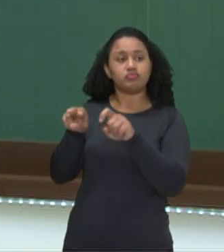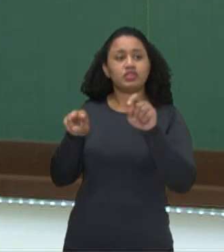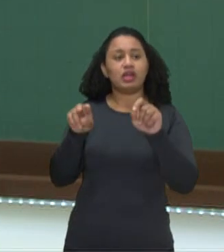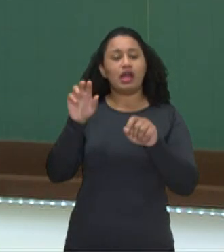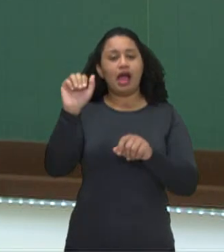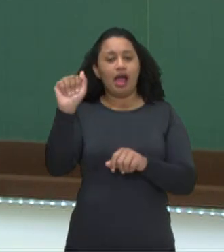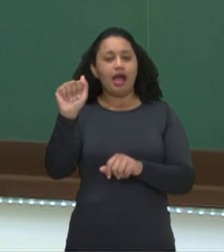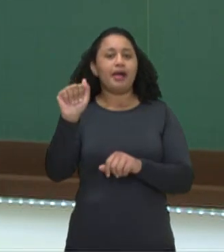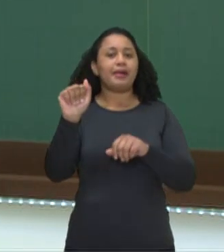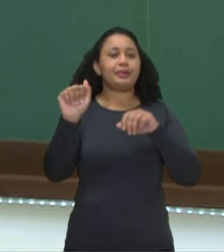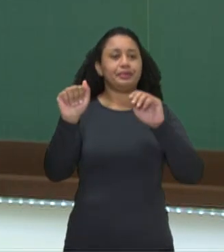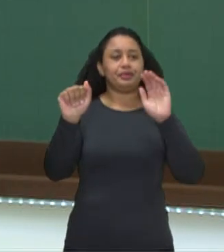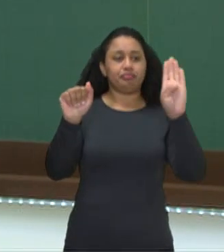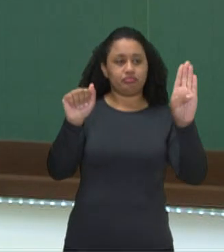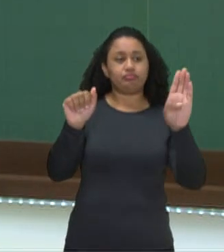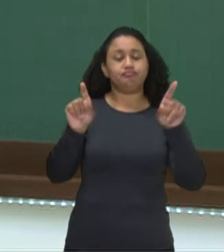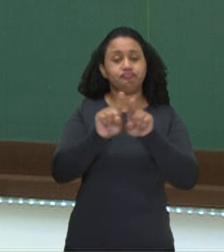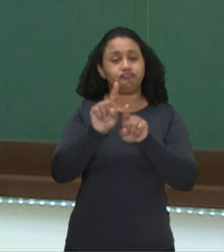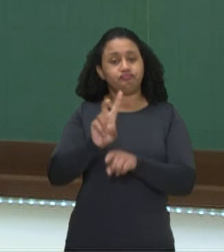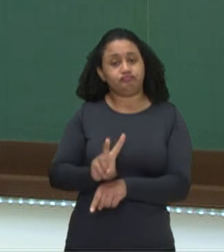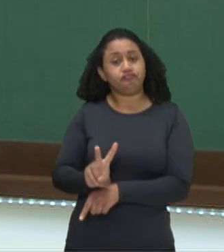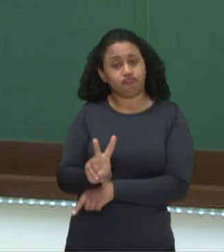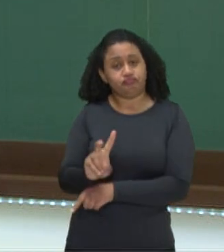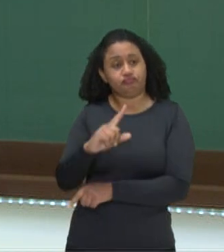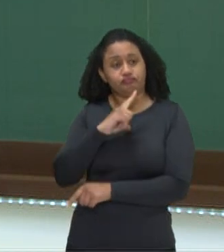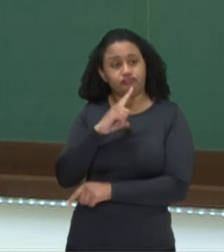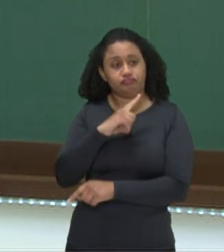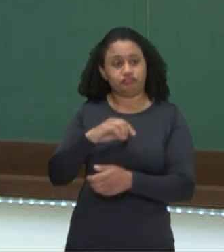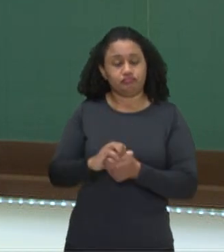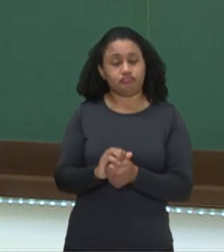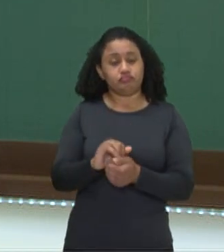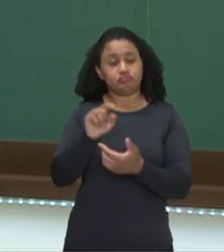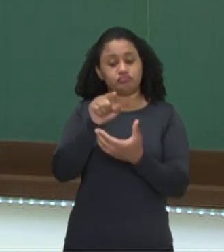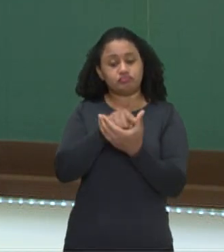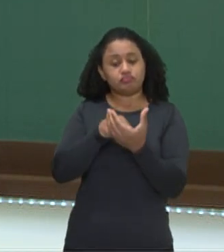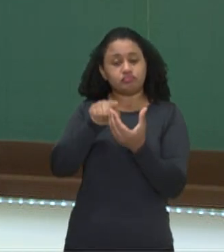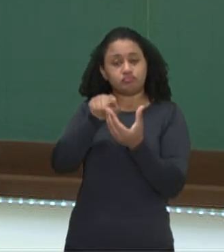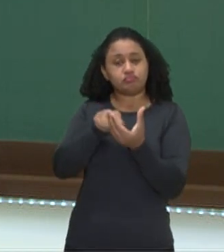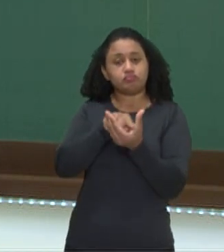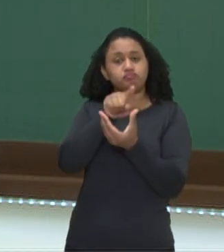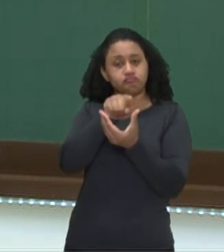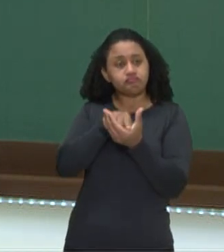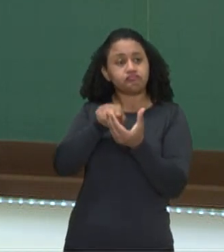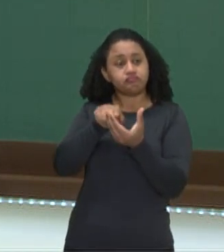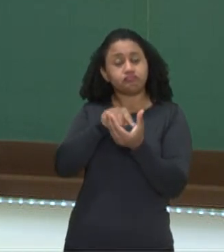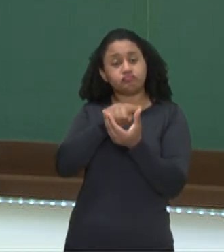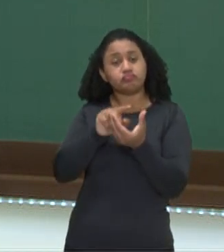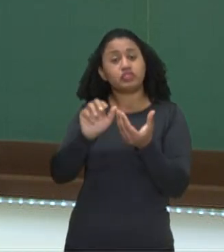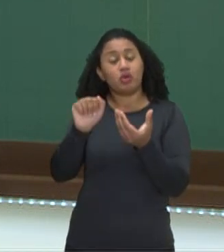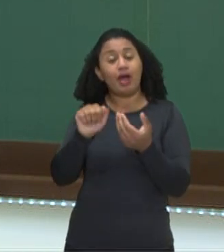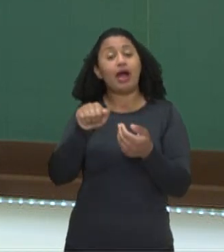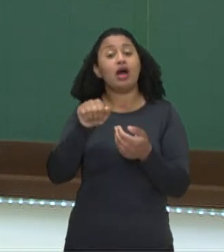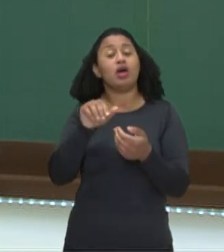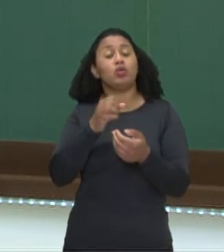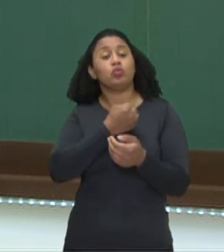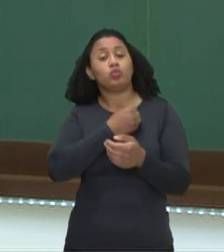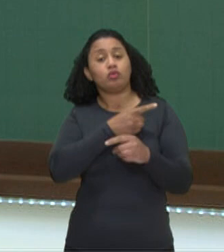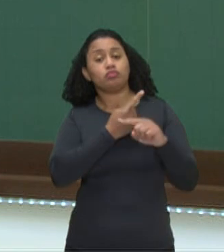também o vértice dessa parábola. Concavidade voltada para cima, meu A é maior do que